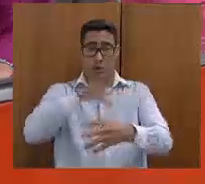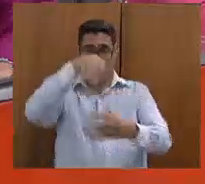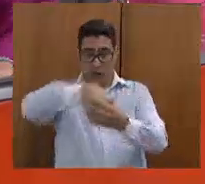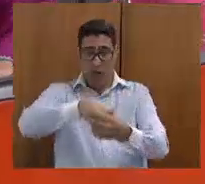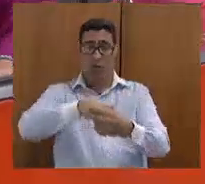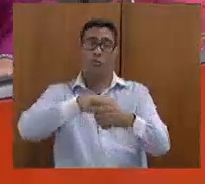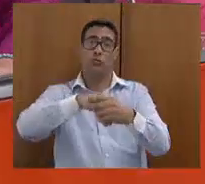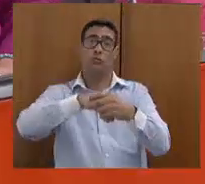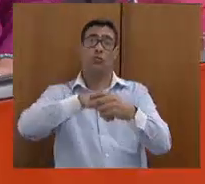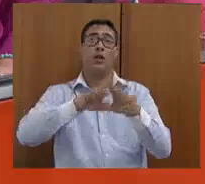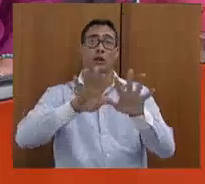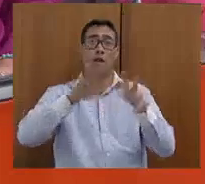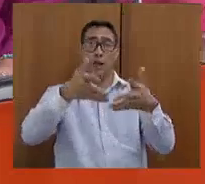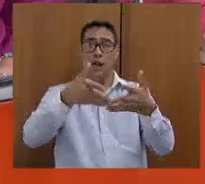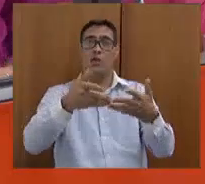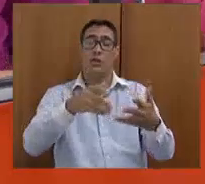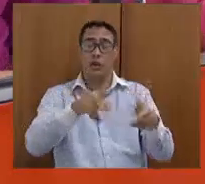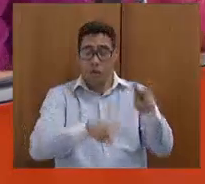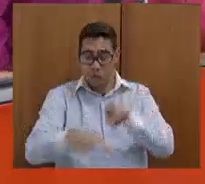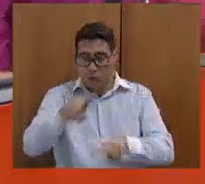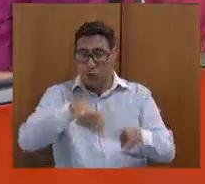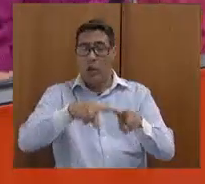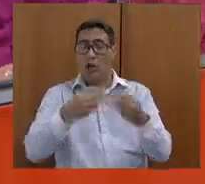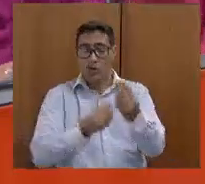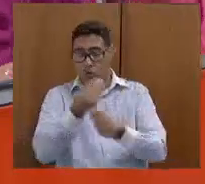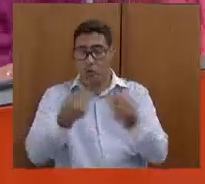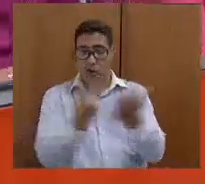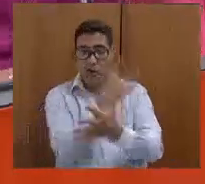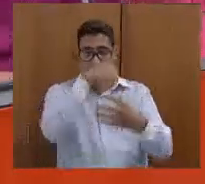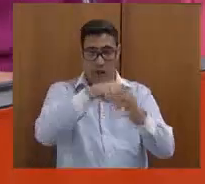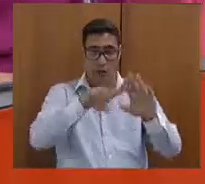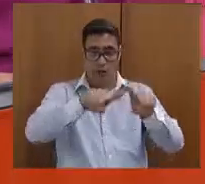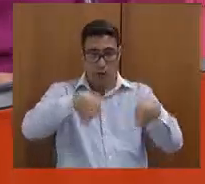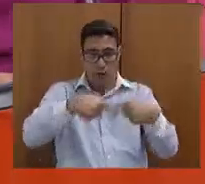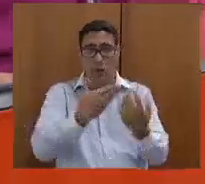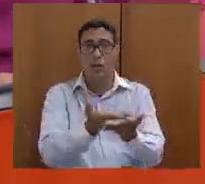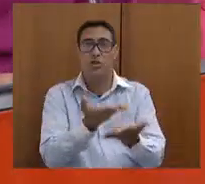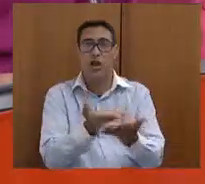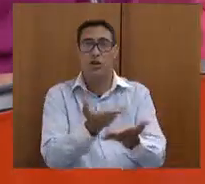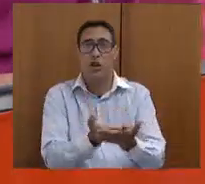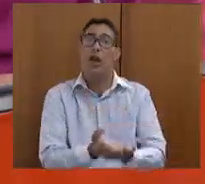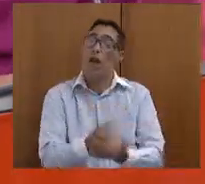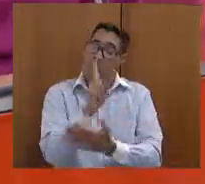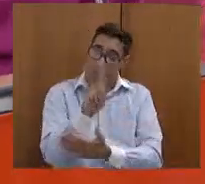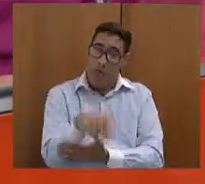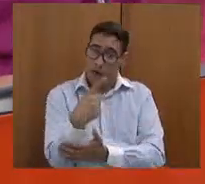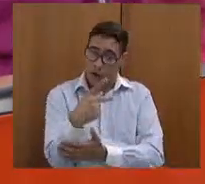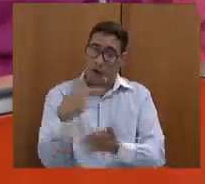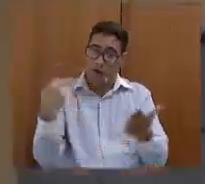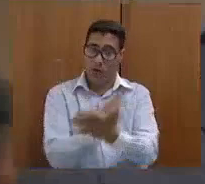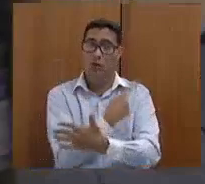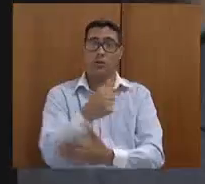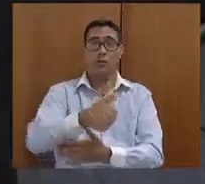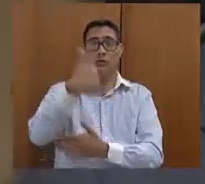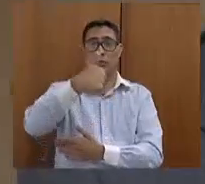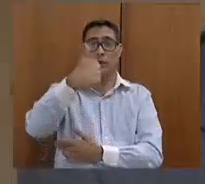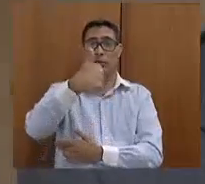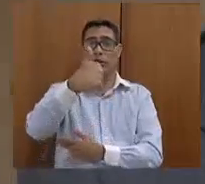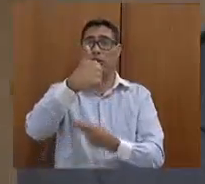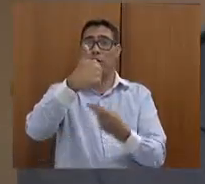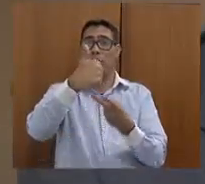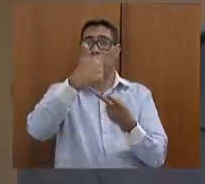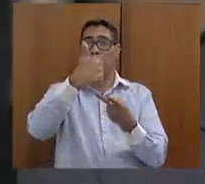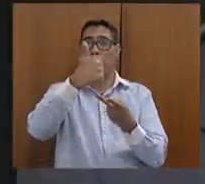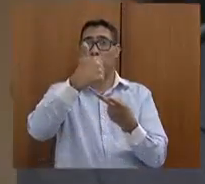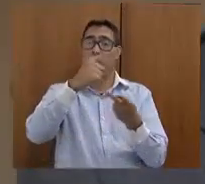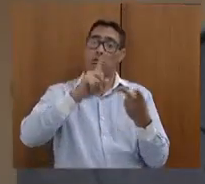e também monitorado com as ações estão sendo feito dentro da sala de jogos porque esse é esse é a nossa linha de ação a outra pergunta que eu fiz foi